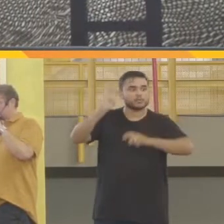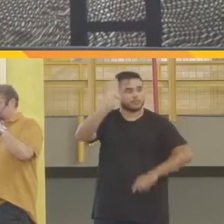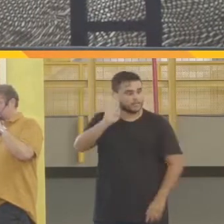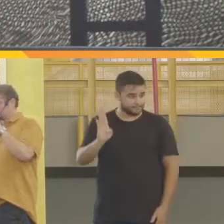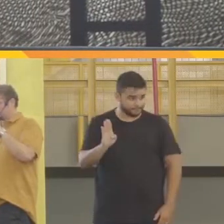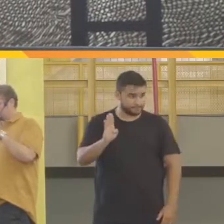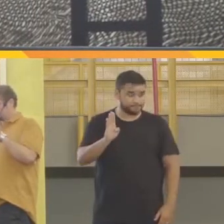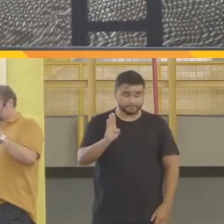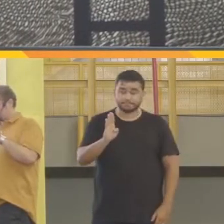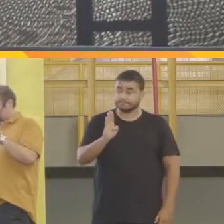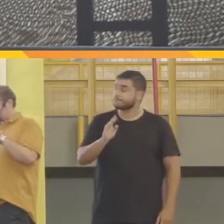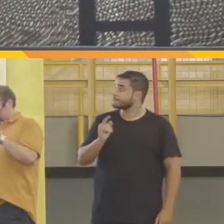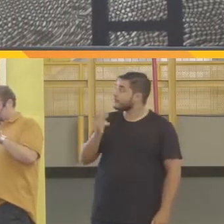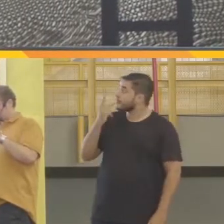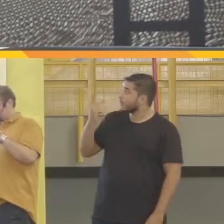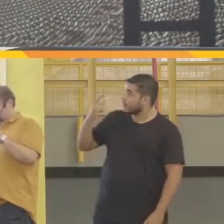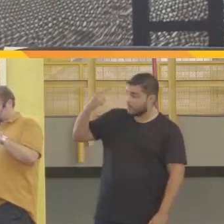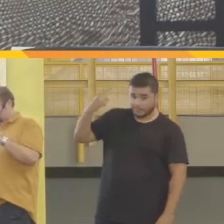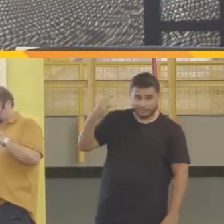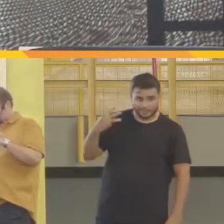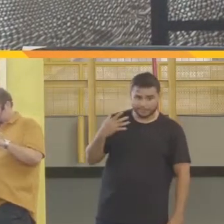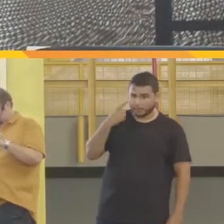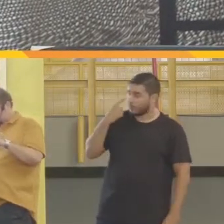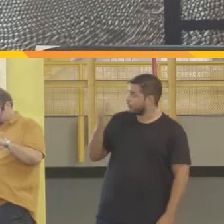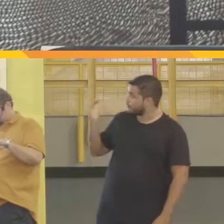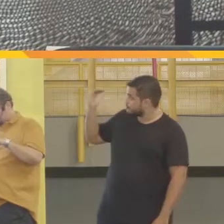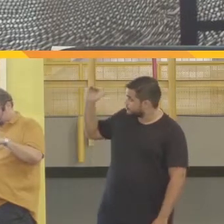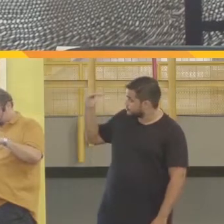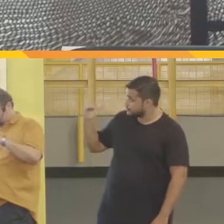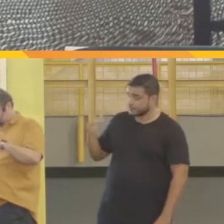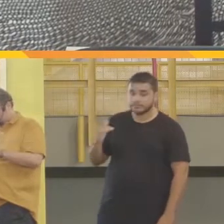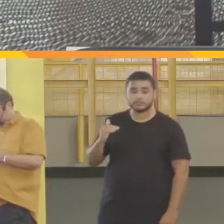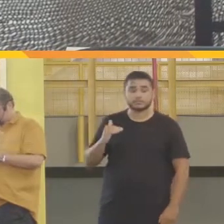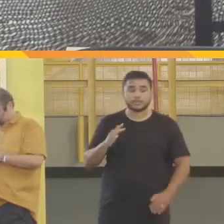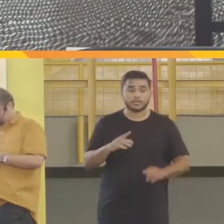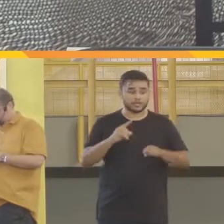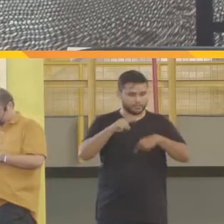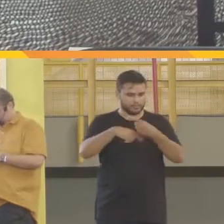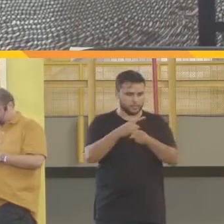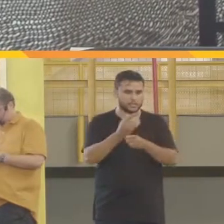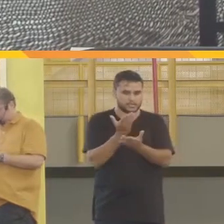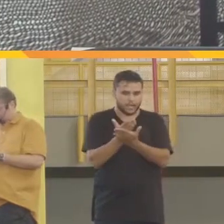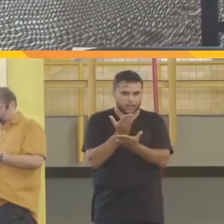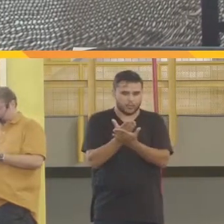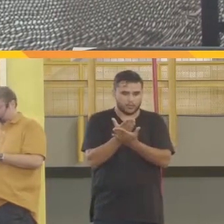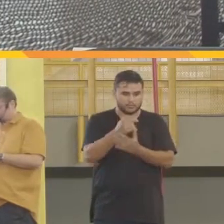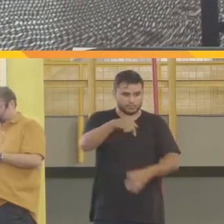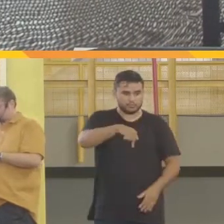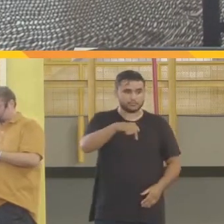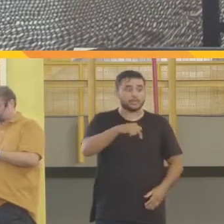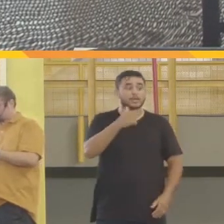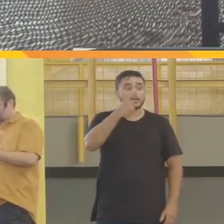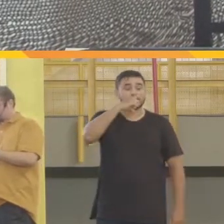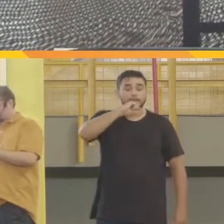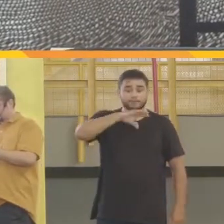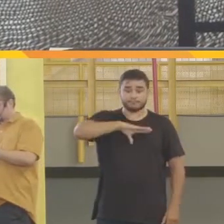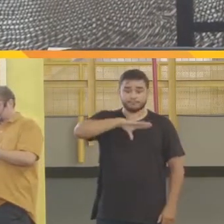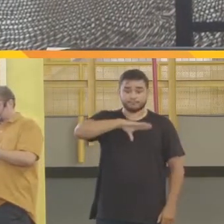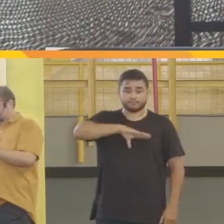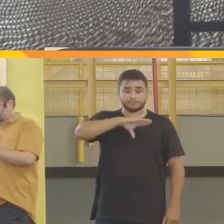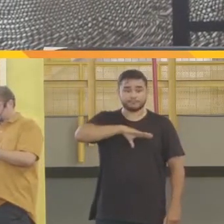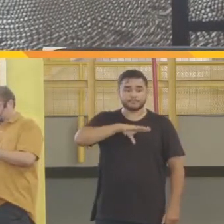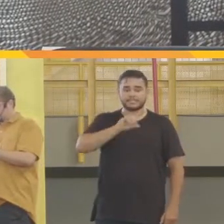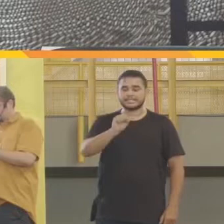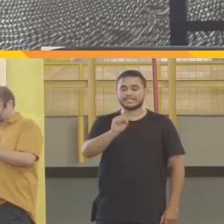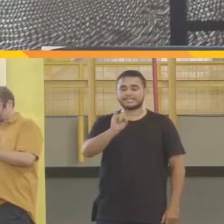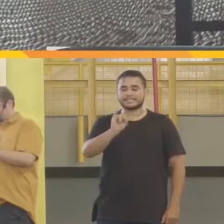É importante destacar, inclusive, que vocês terão ainda hoje aula com um dos maiores professores de língua portuguesa dessa cidade,